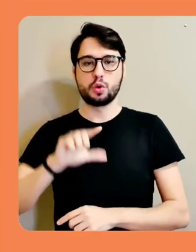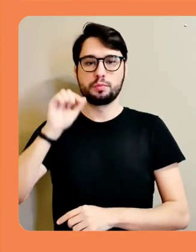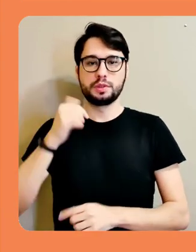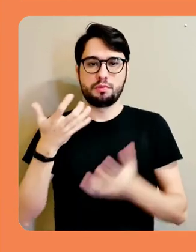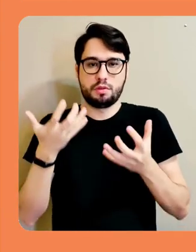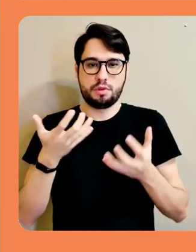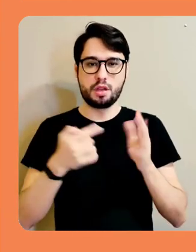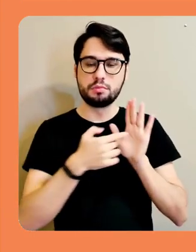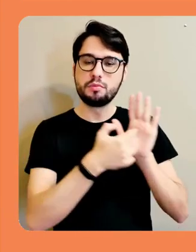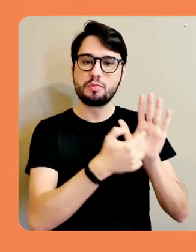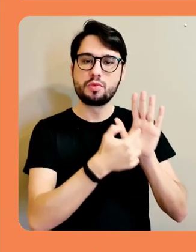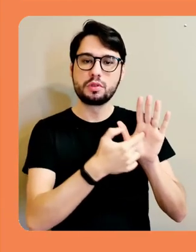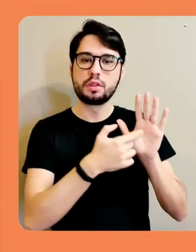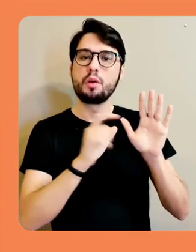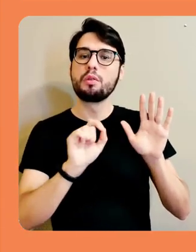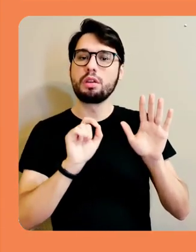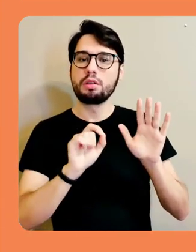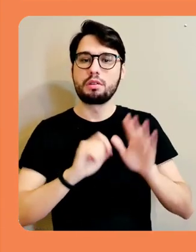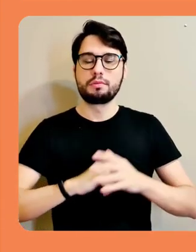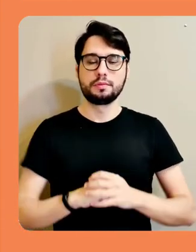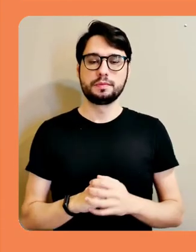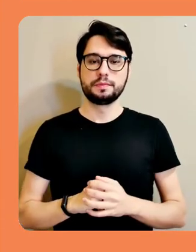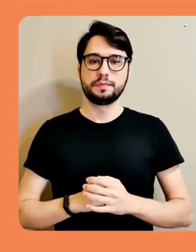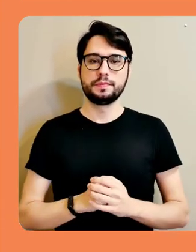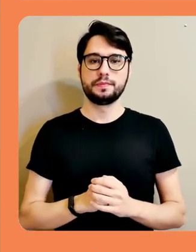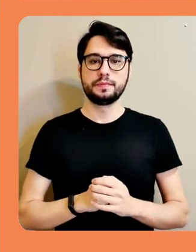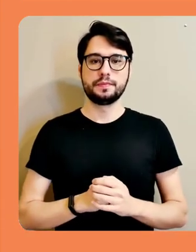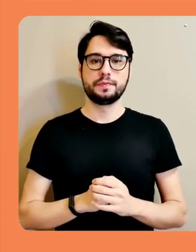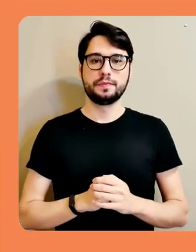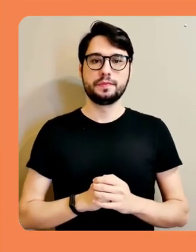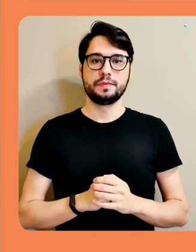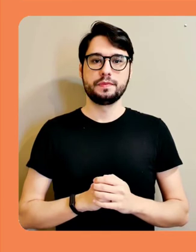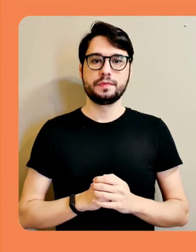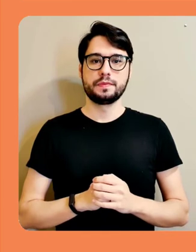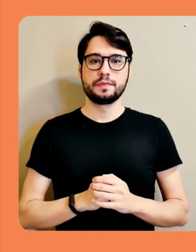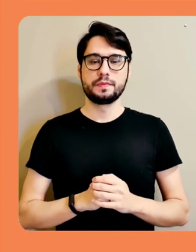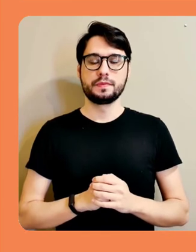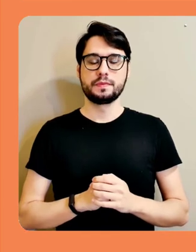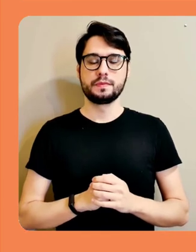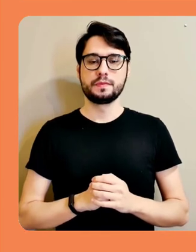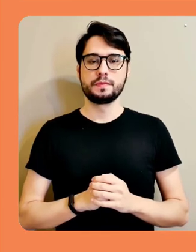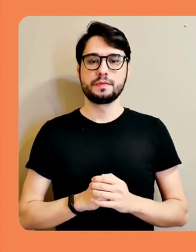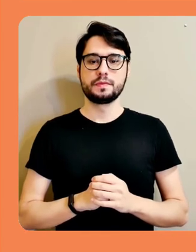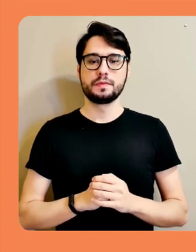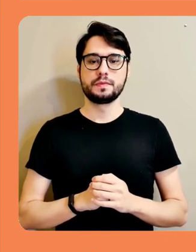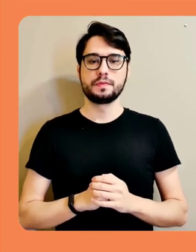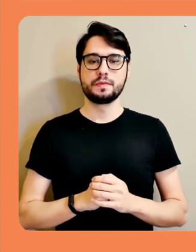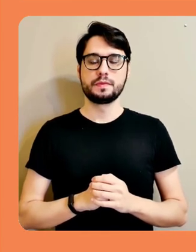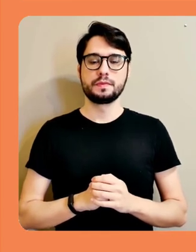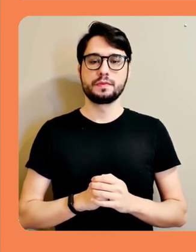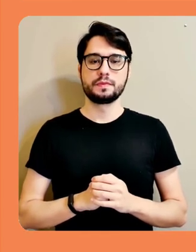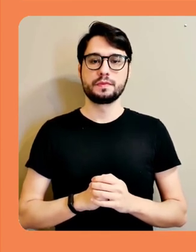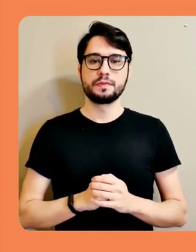continuidade aqui mas uma outra opção que eu gostaria de mostrar é a